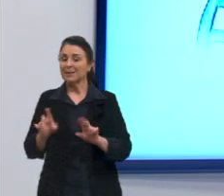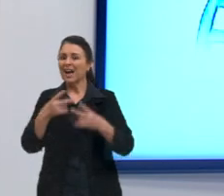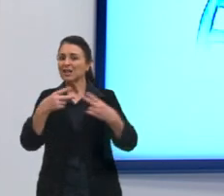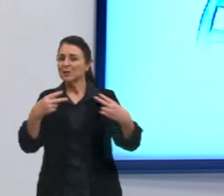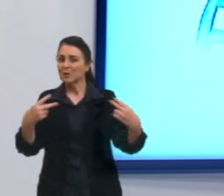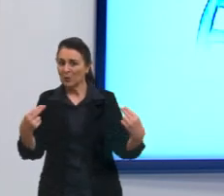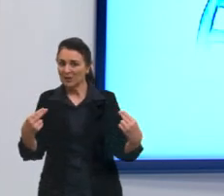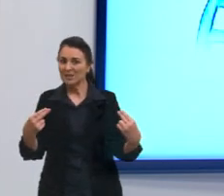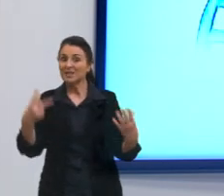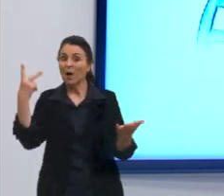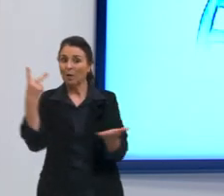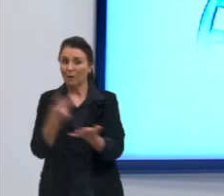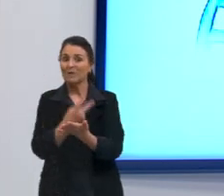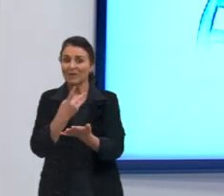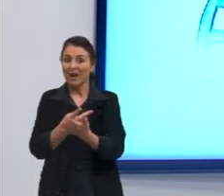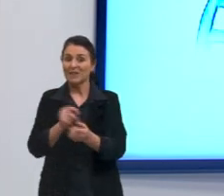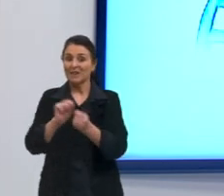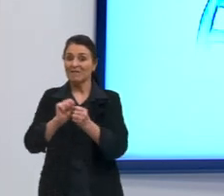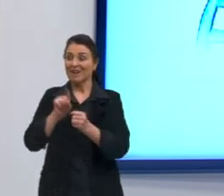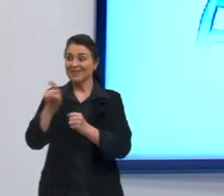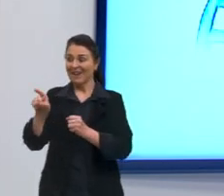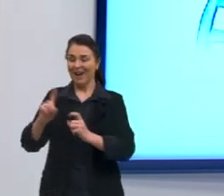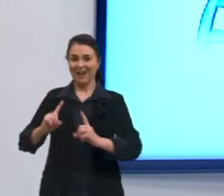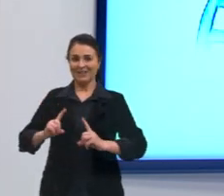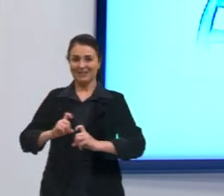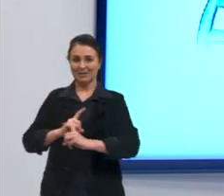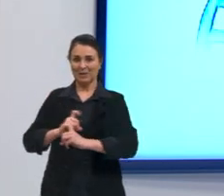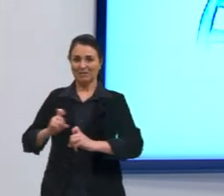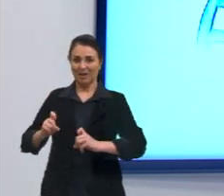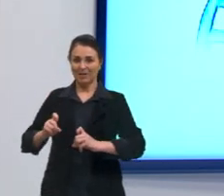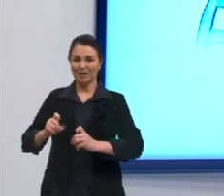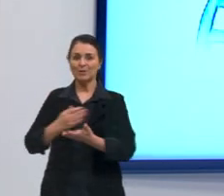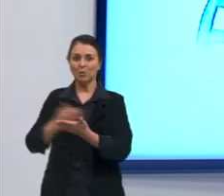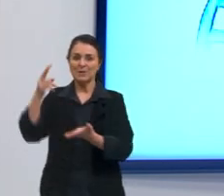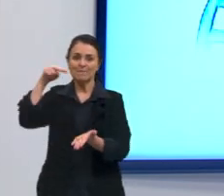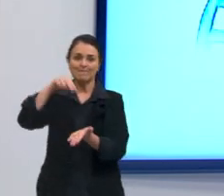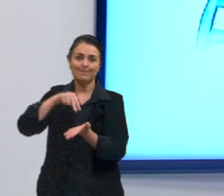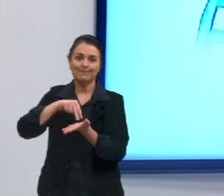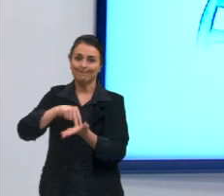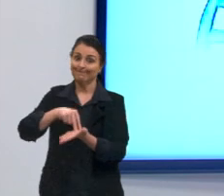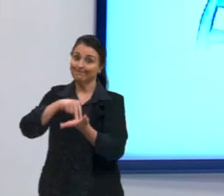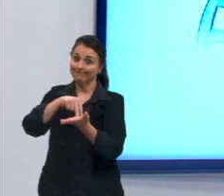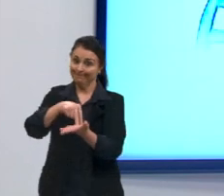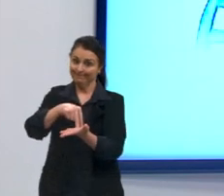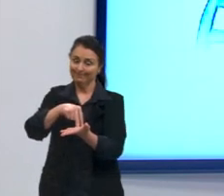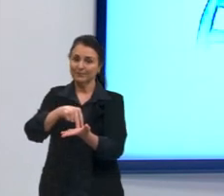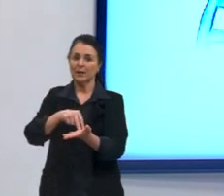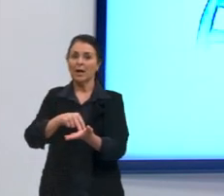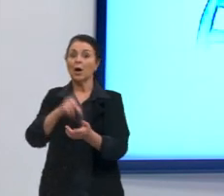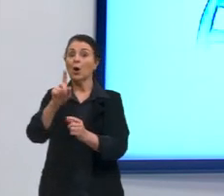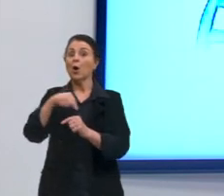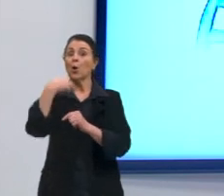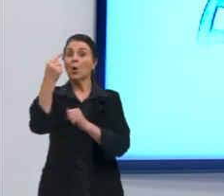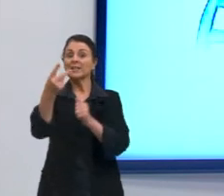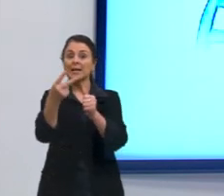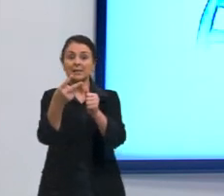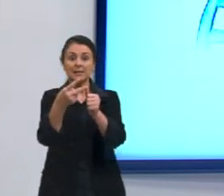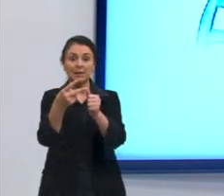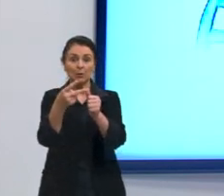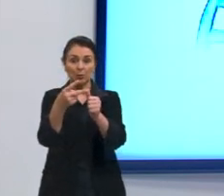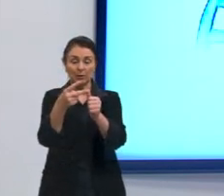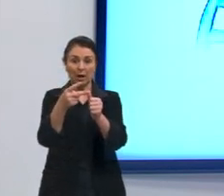com que elas sejam resistentes e até oportunistas e podem fazer mal e a Cleide se ela pneumoni